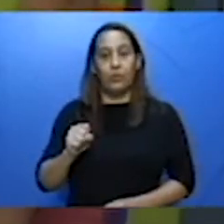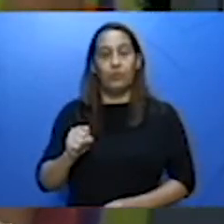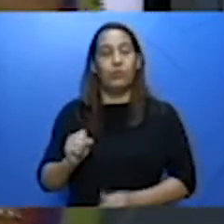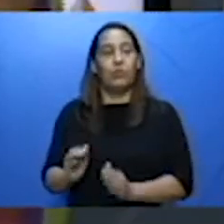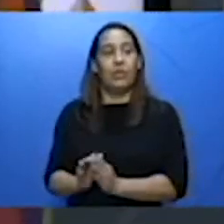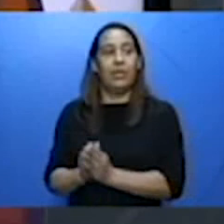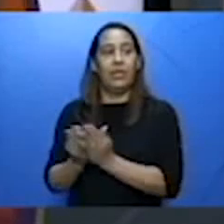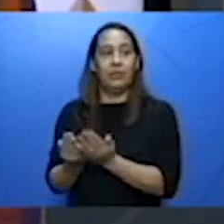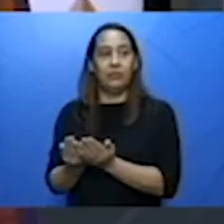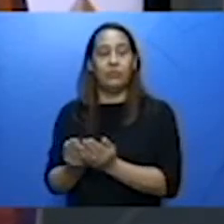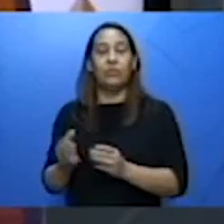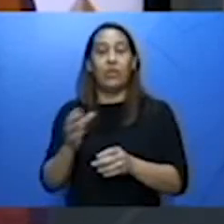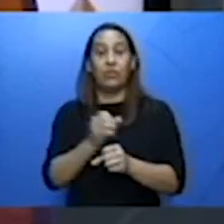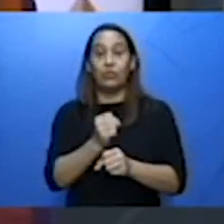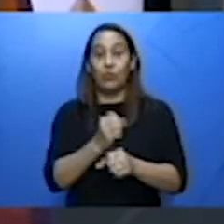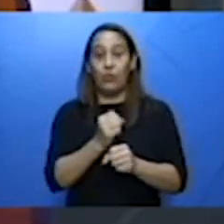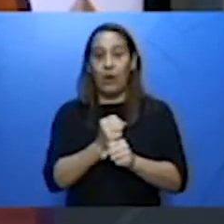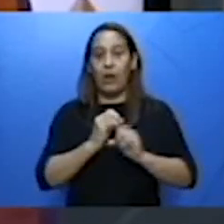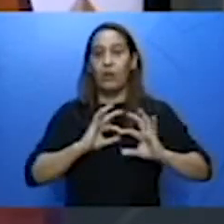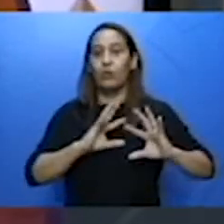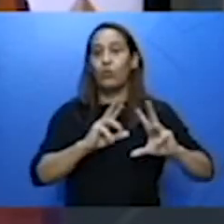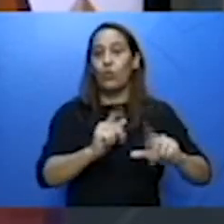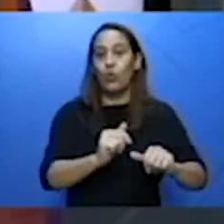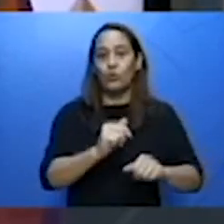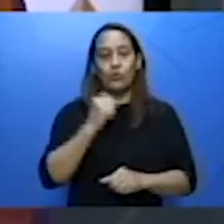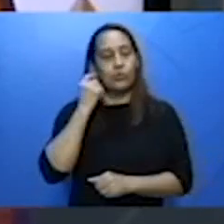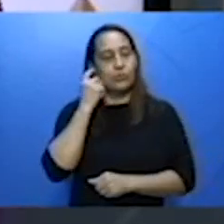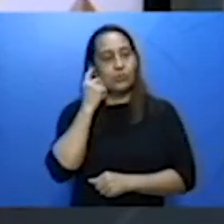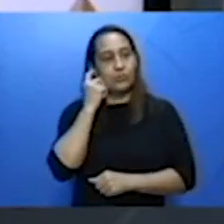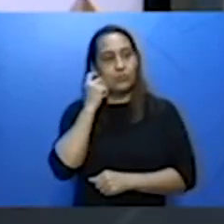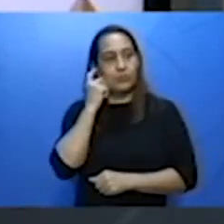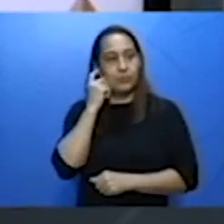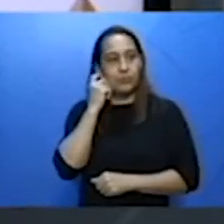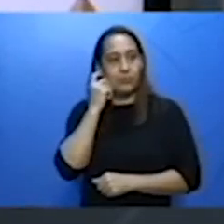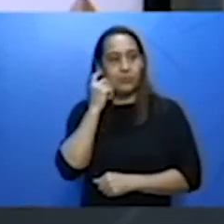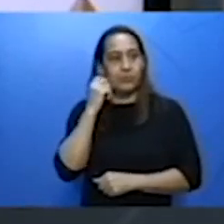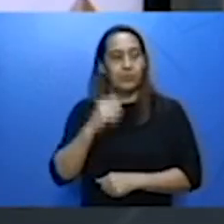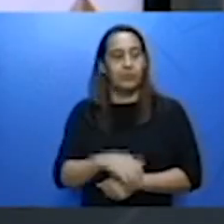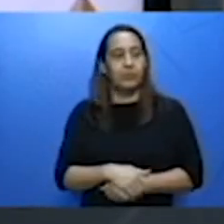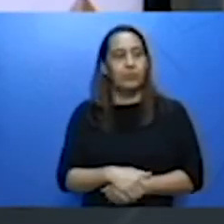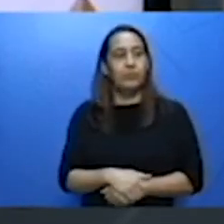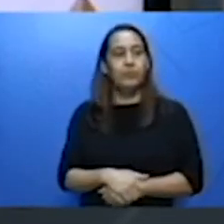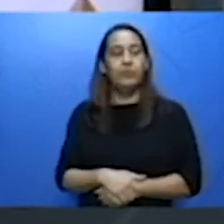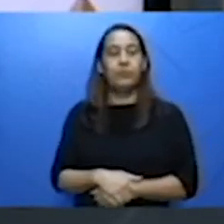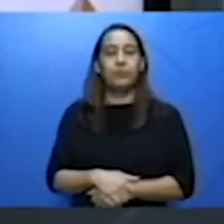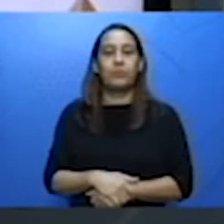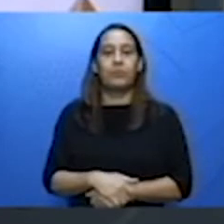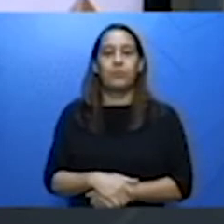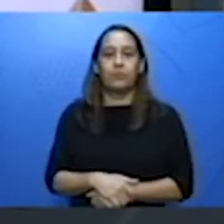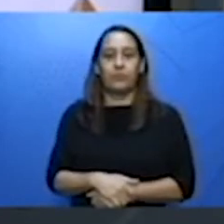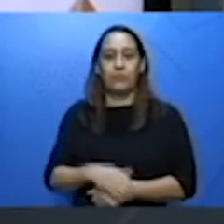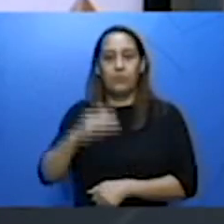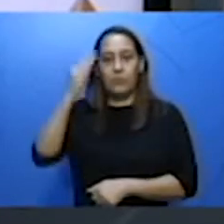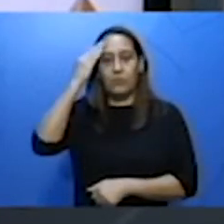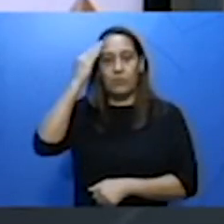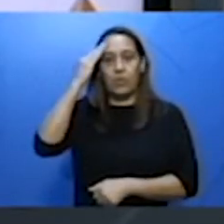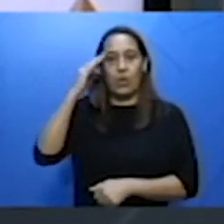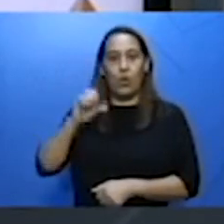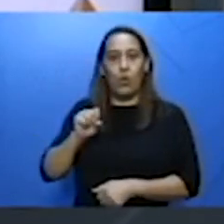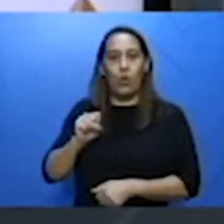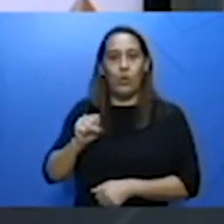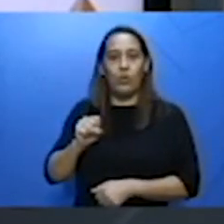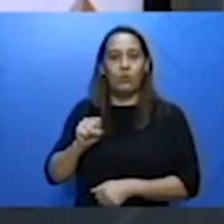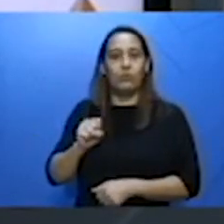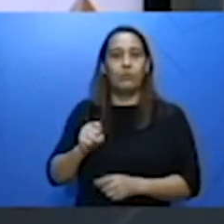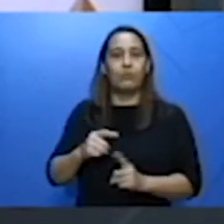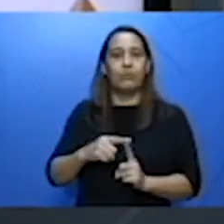48, e vou somar. Vamos lá? Soma aí. Guarda o 8 na cabeça, que é o maior.